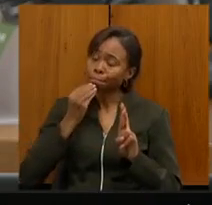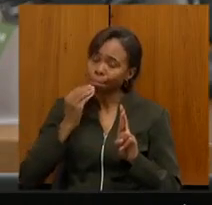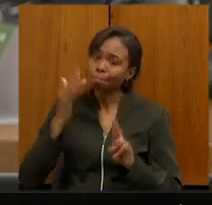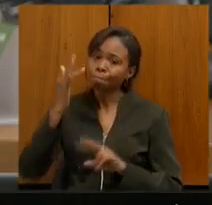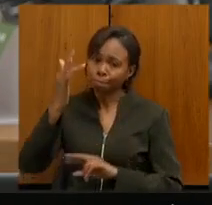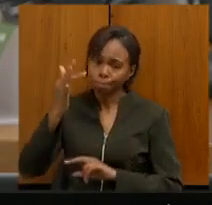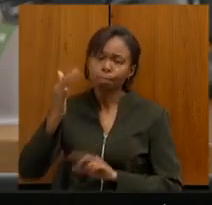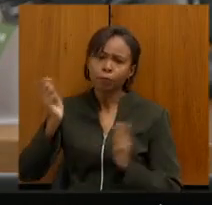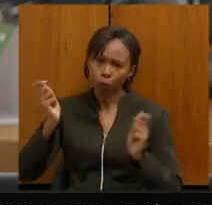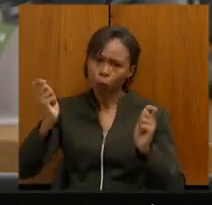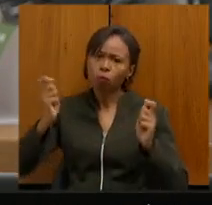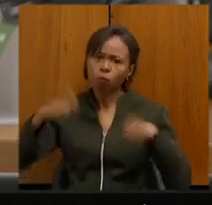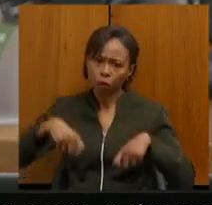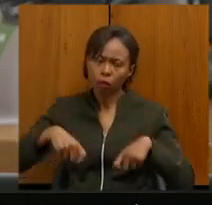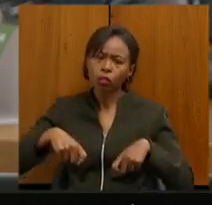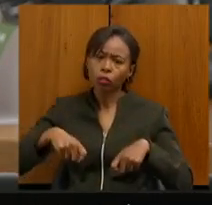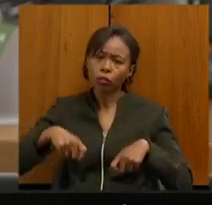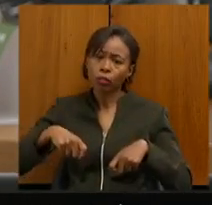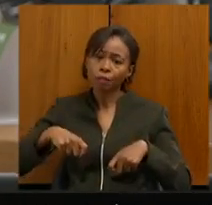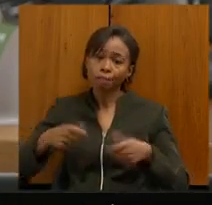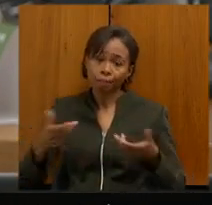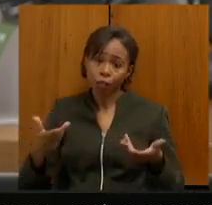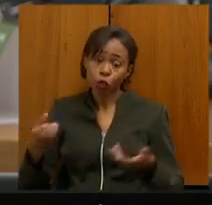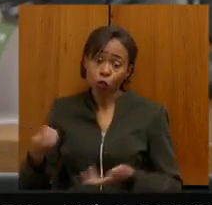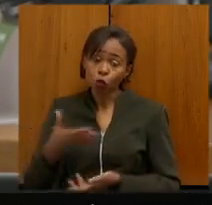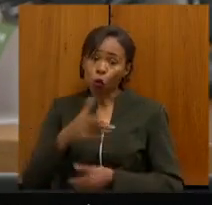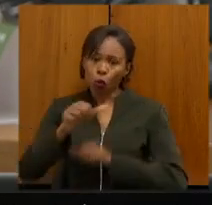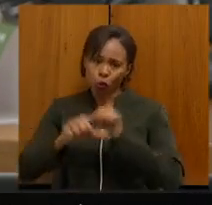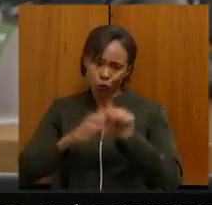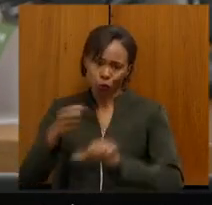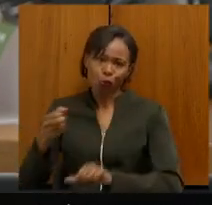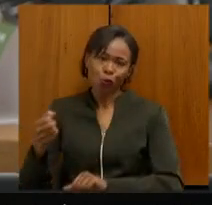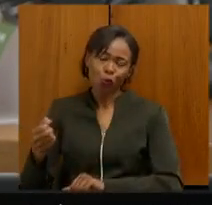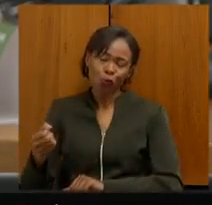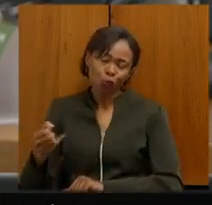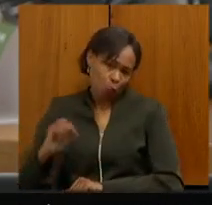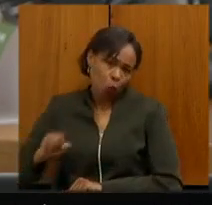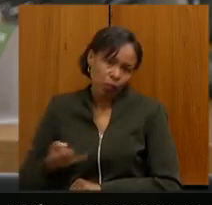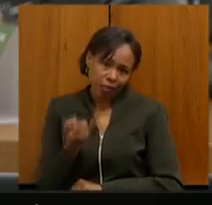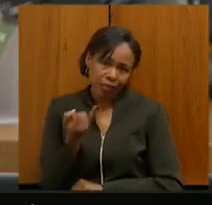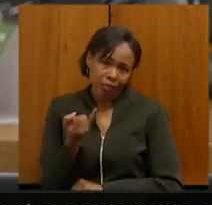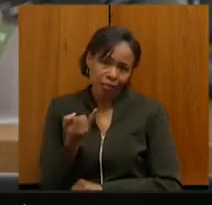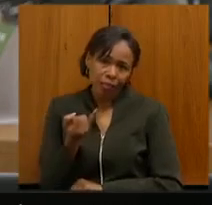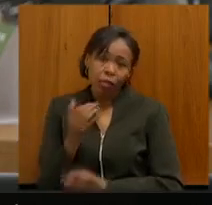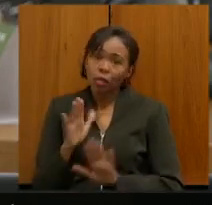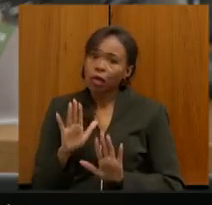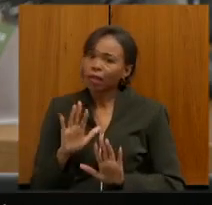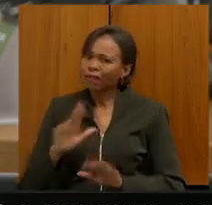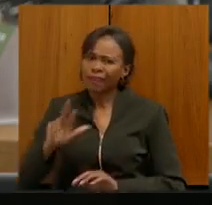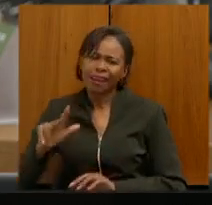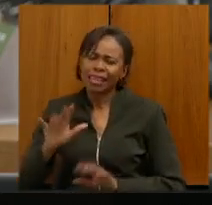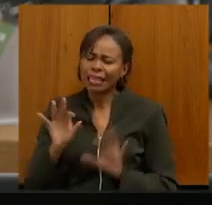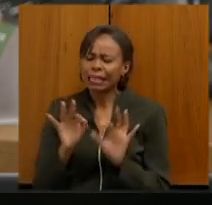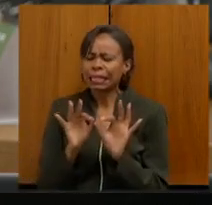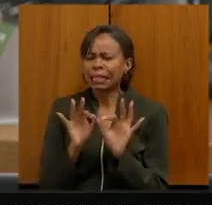possibilidade construce construir a oportunidade não tô dizendo que tudo é muito linear e simples de se acontecer né a gente